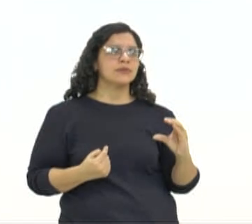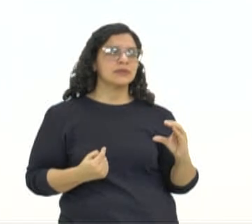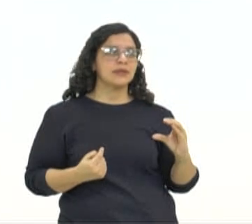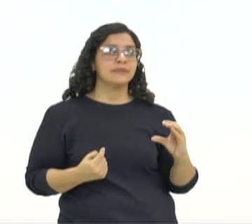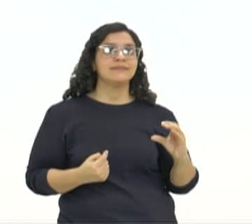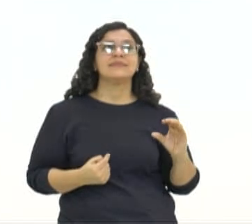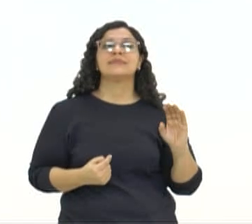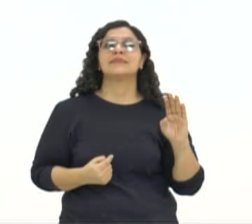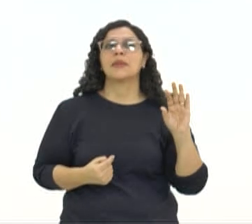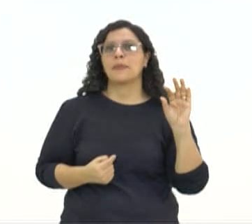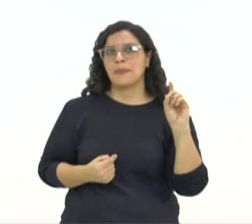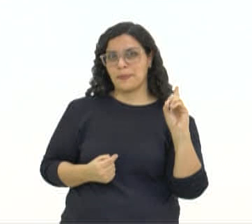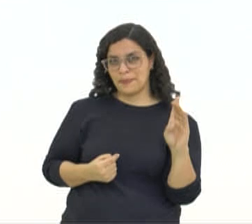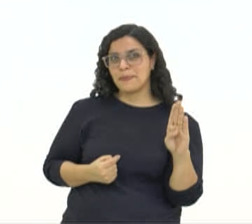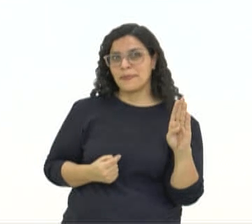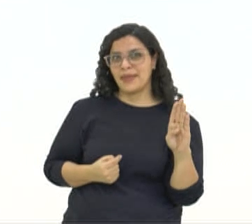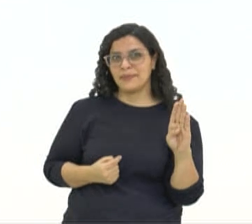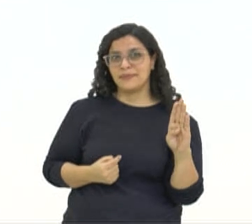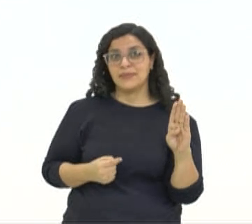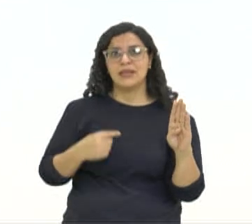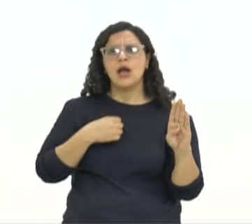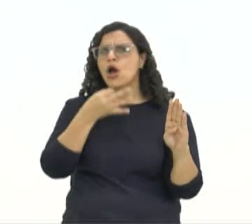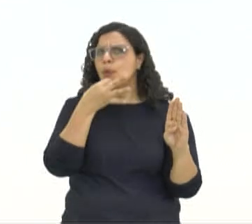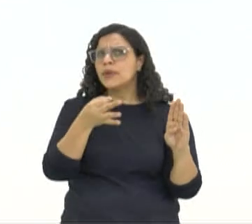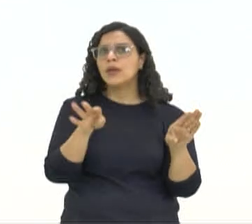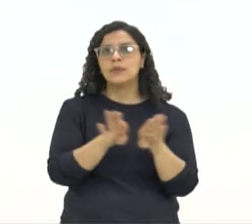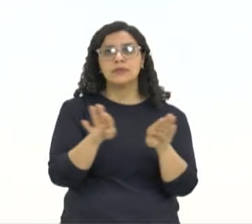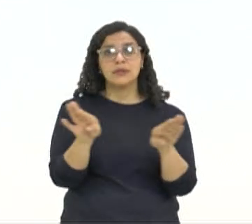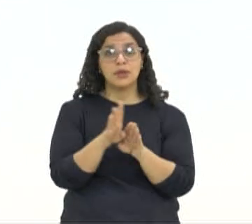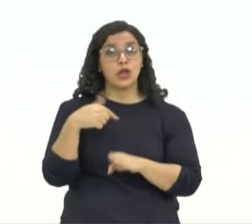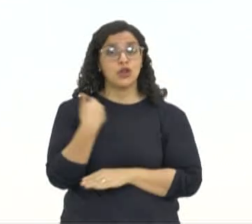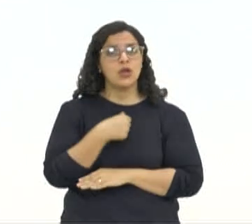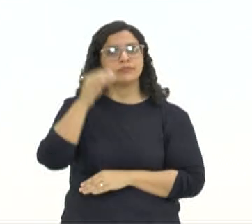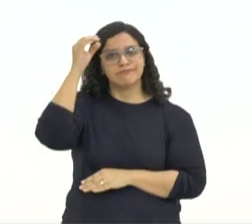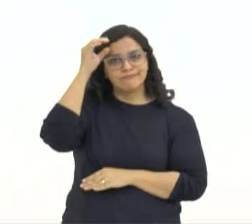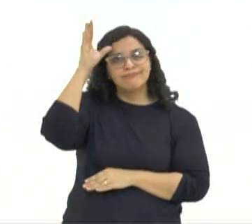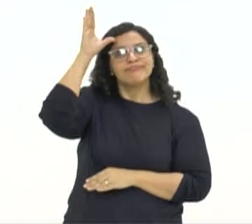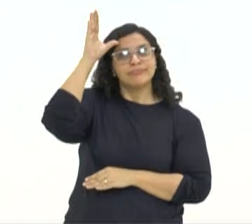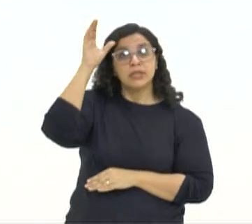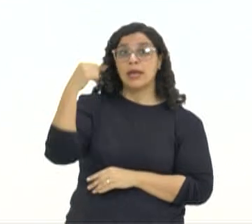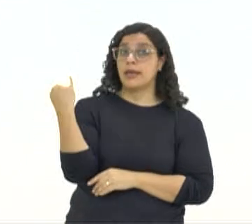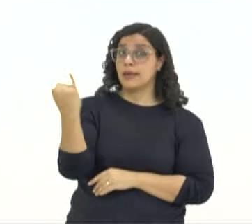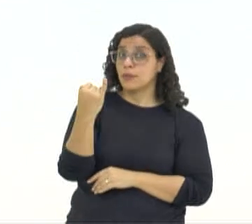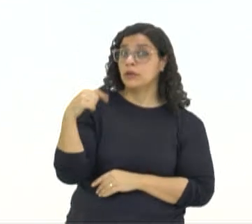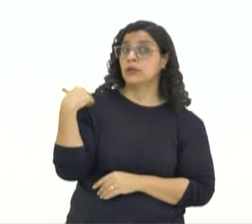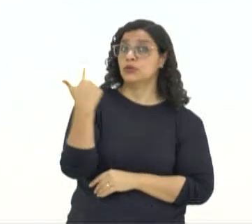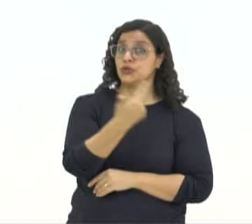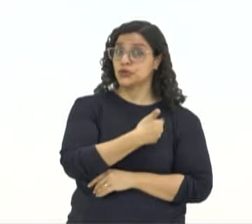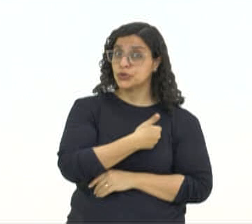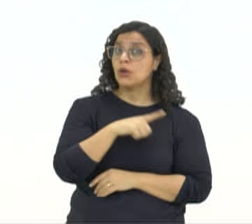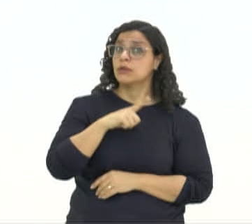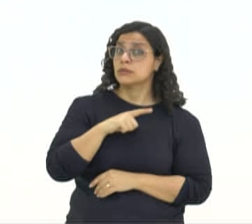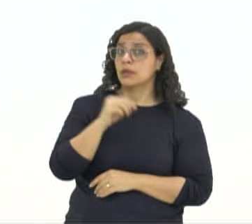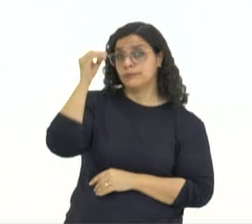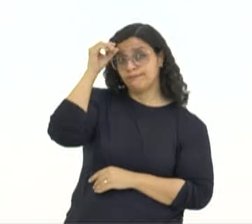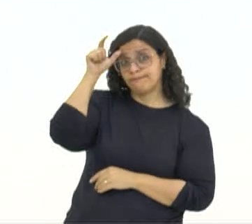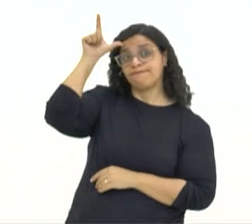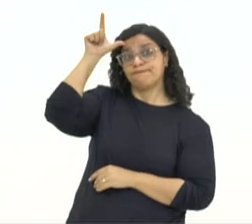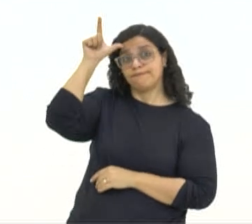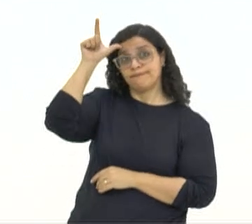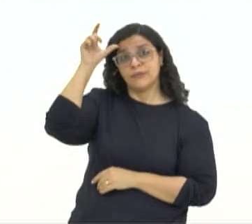opinião. Seria muito interessante que a gente tenha consciência. Então, eu estou dando a minha opinião, eu